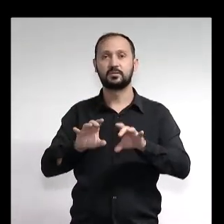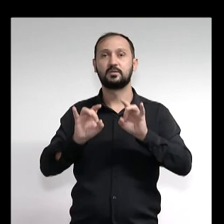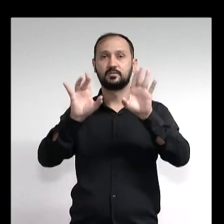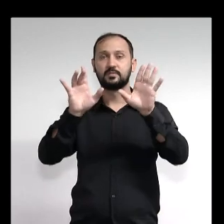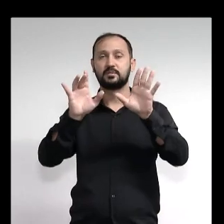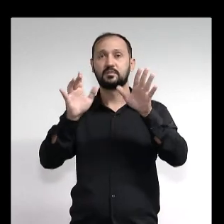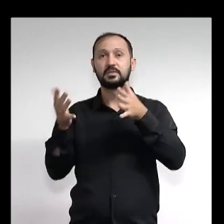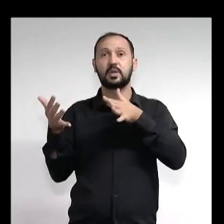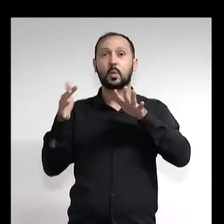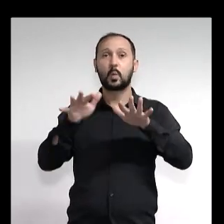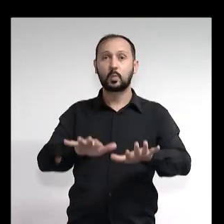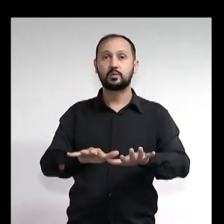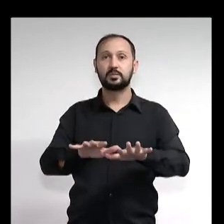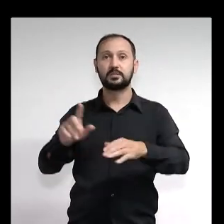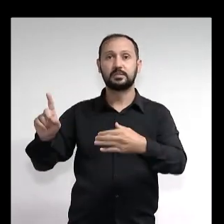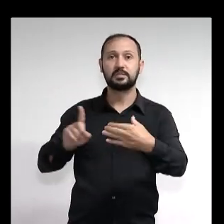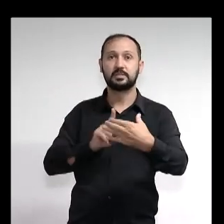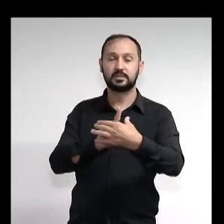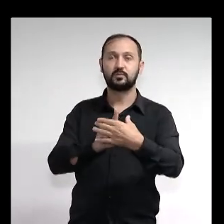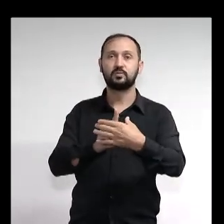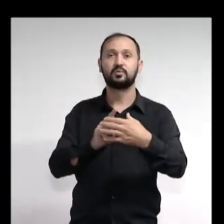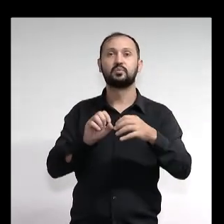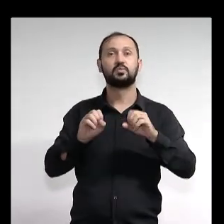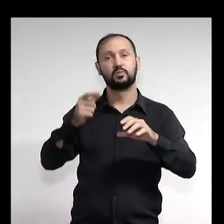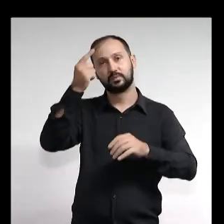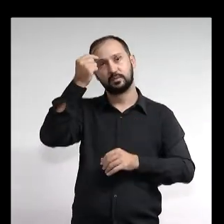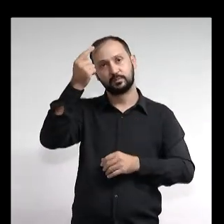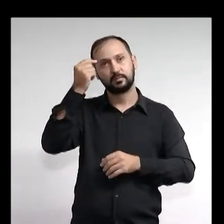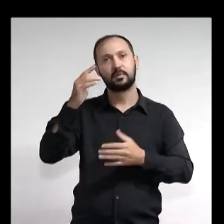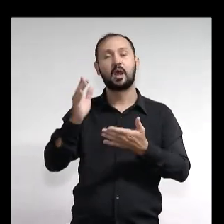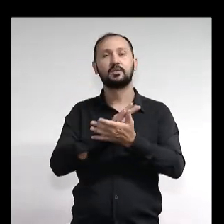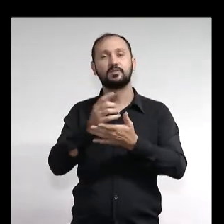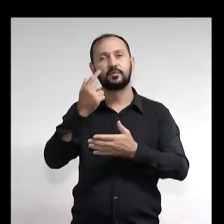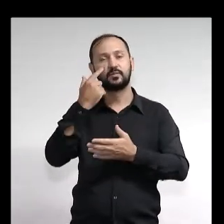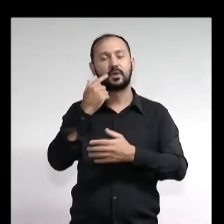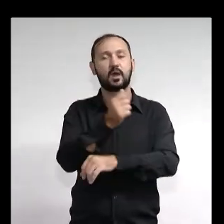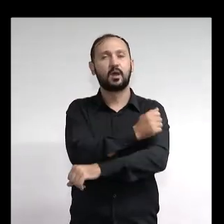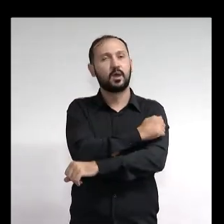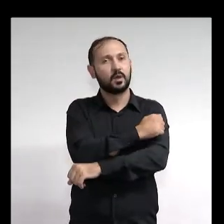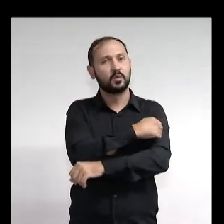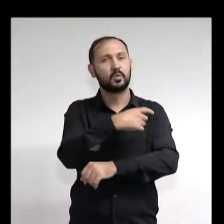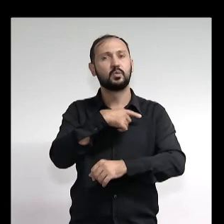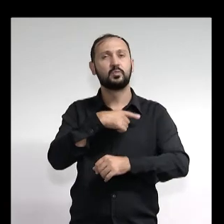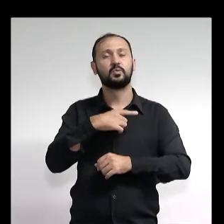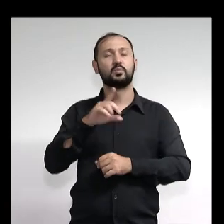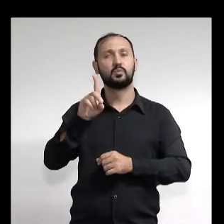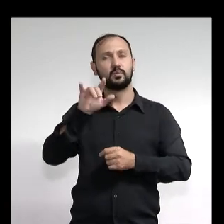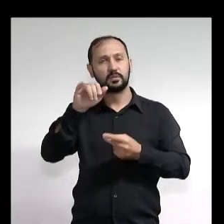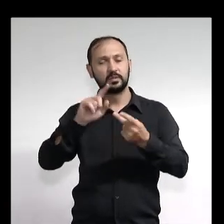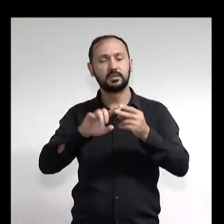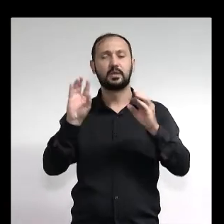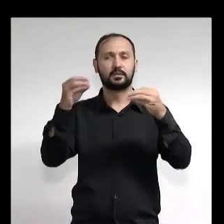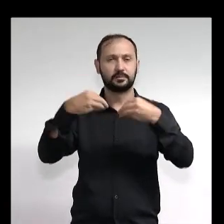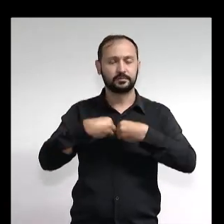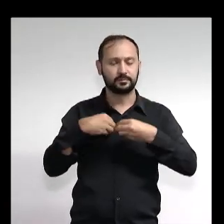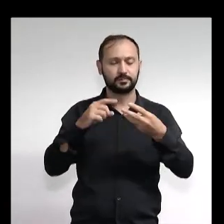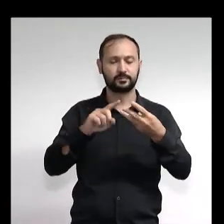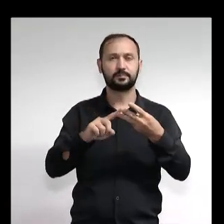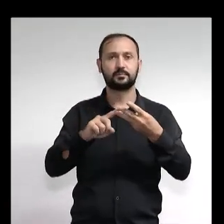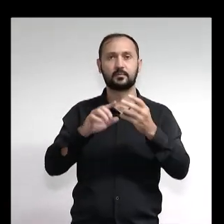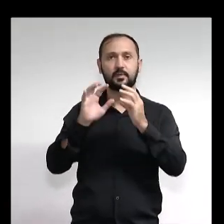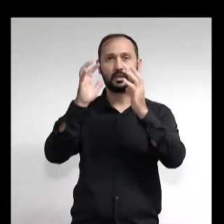inclusão da educação especial no ensino superior. Nós vemos estudantes com síndrome de Down, transtorno de espectro